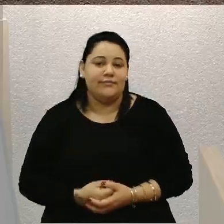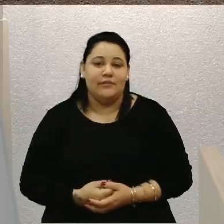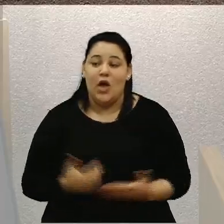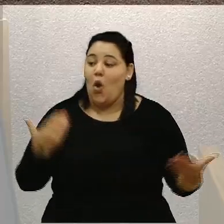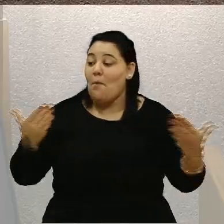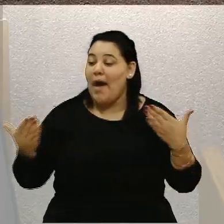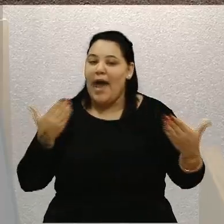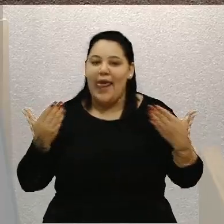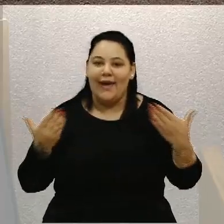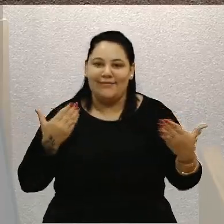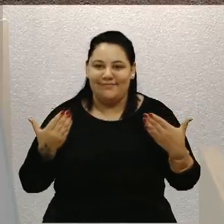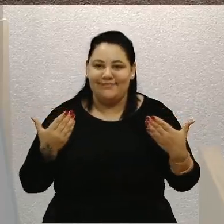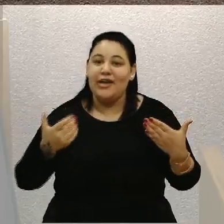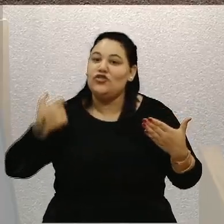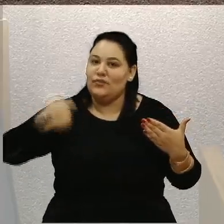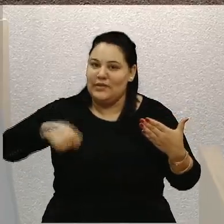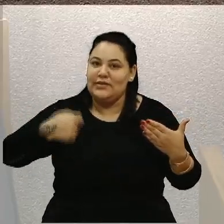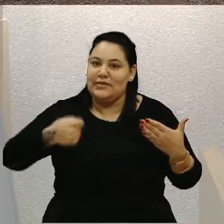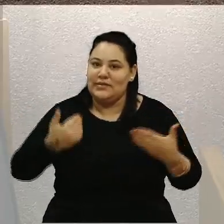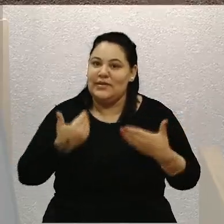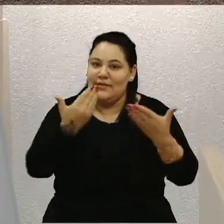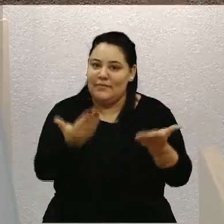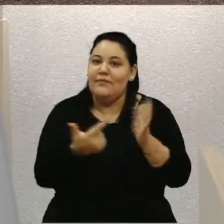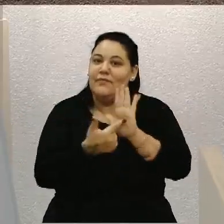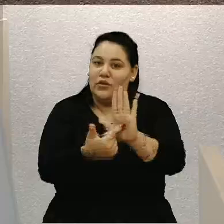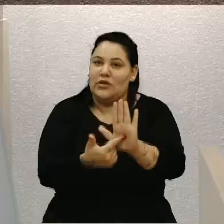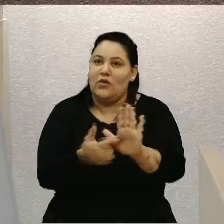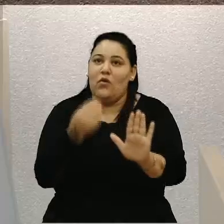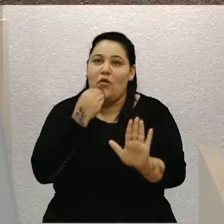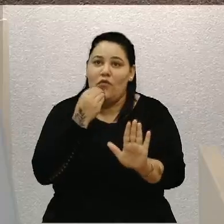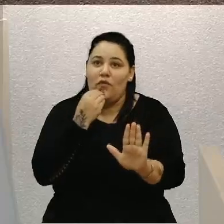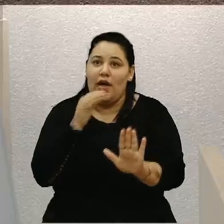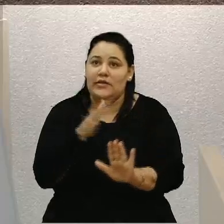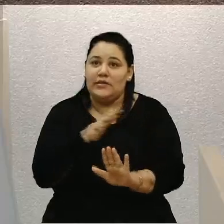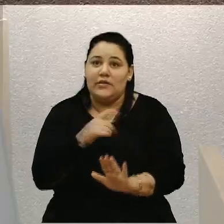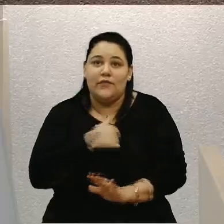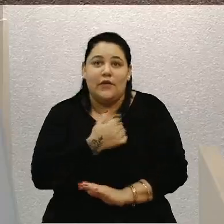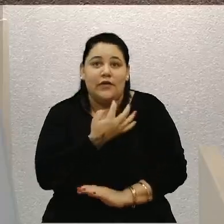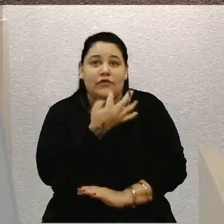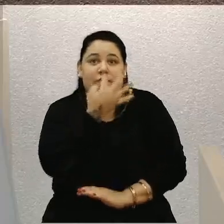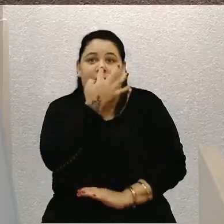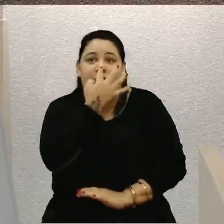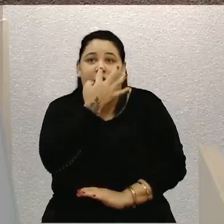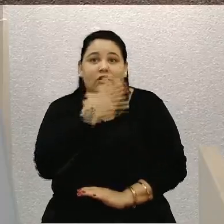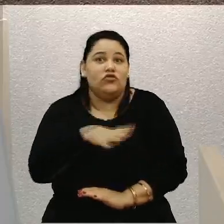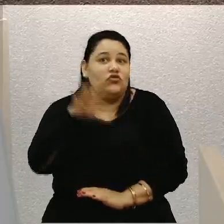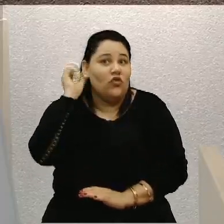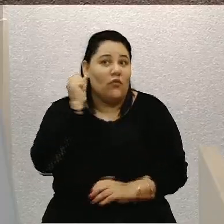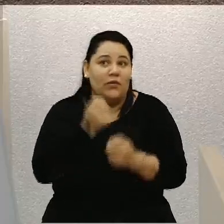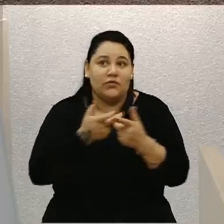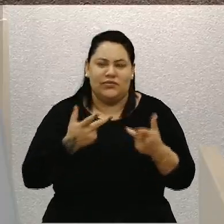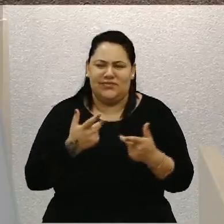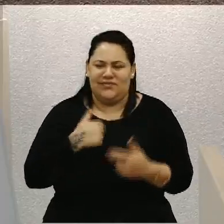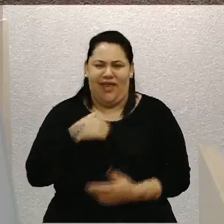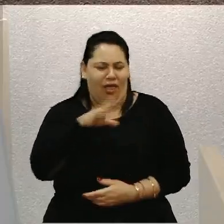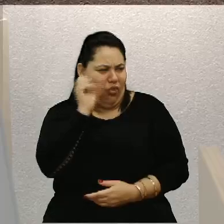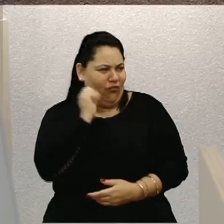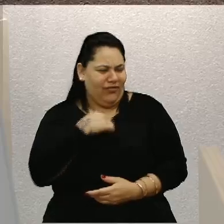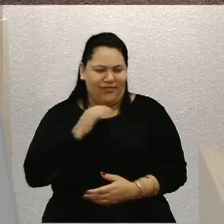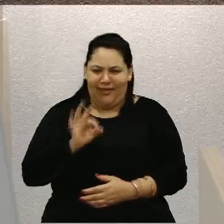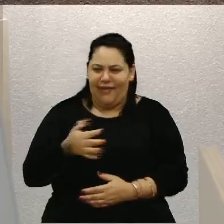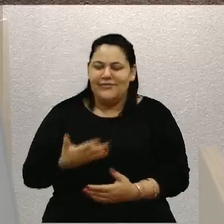precisa aqui trazer o óbvio, porque às vezes eu até fico um pouco impressionada, A gente ouve umas coisas e pensa, será que eu estou ouvindo certo